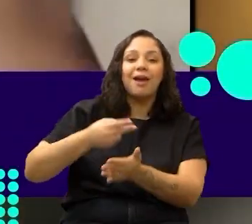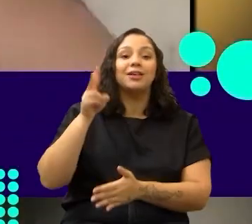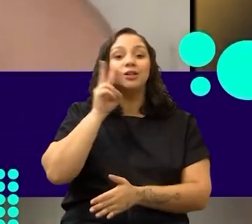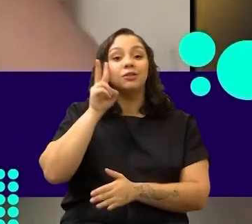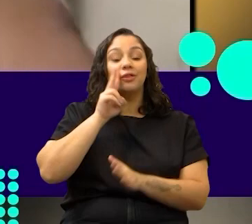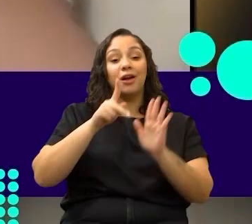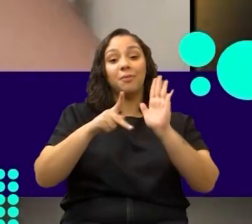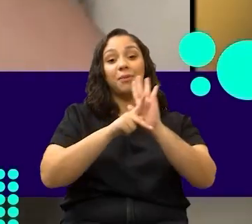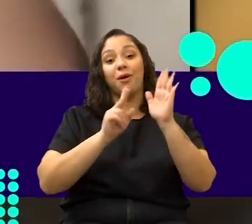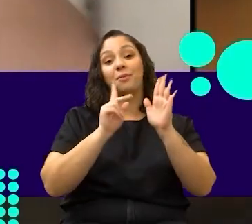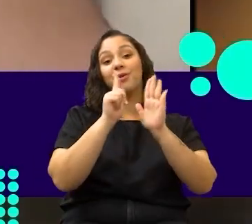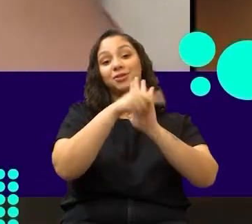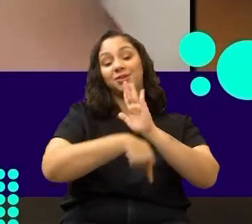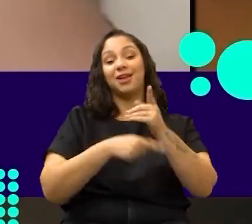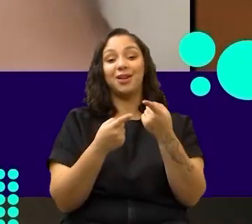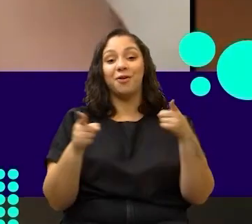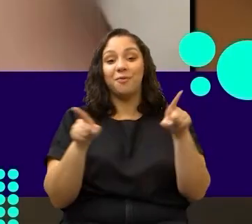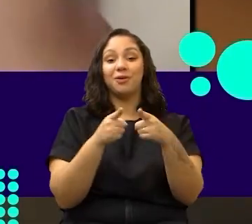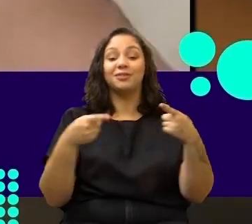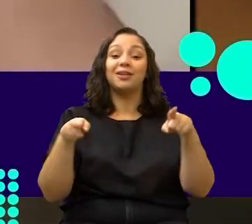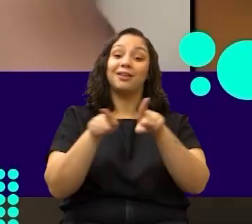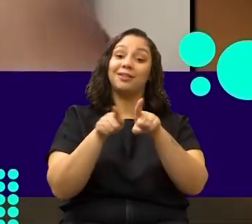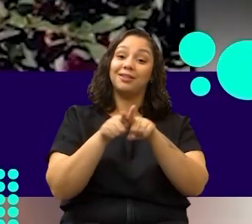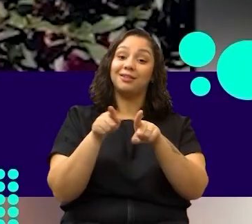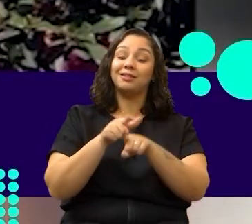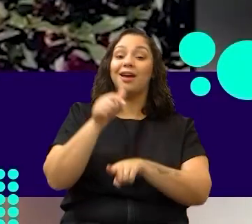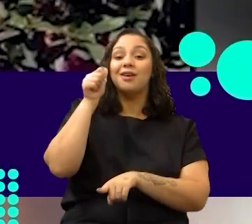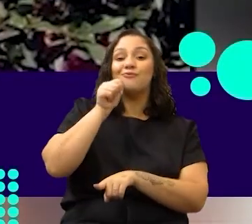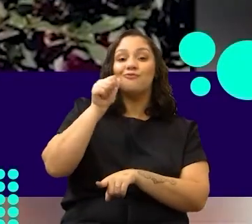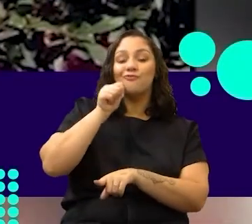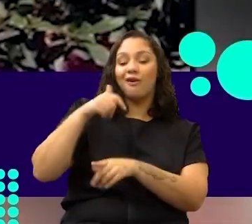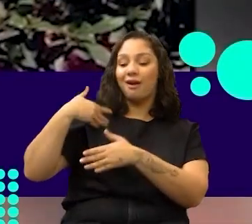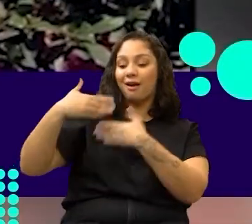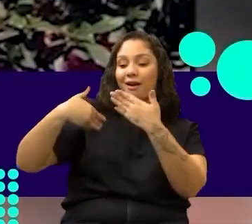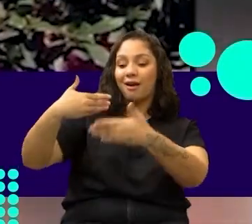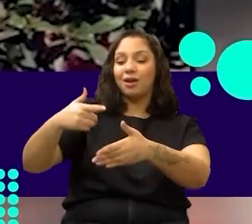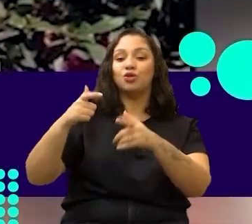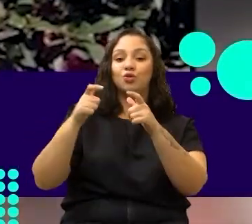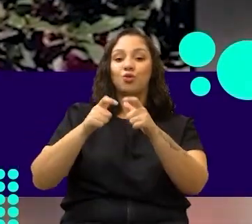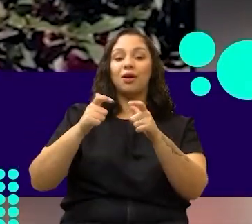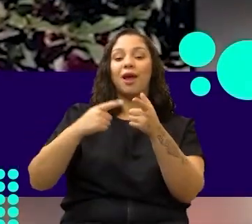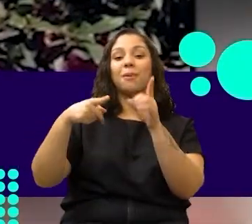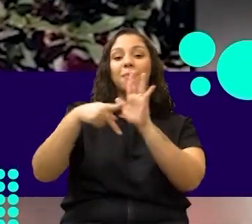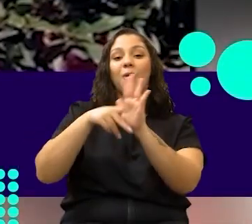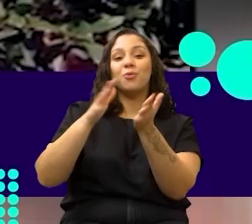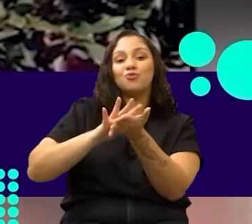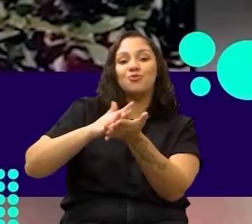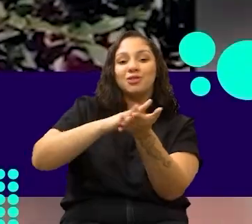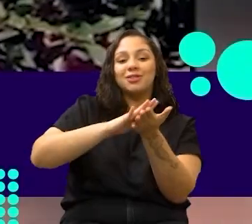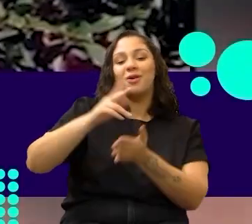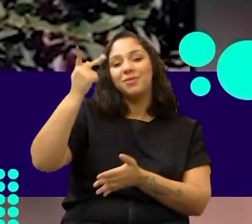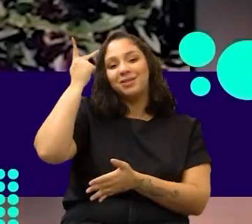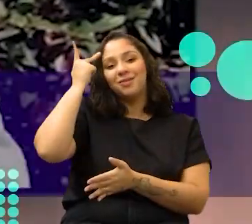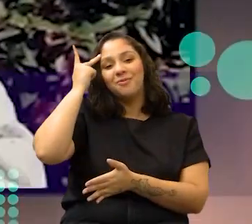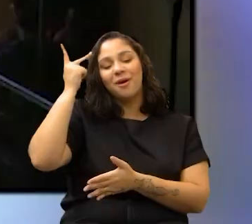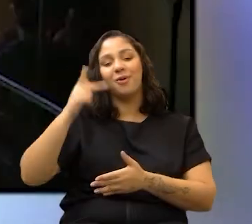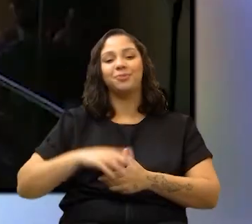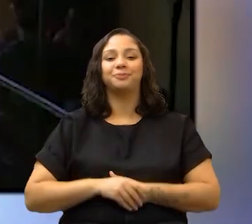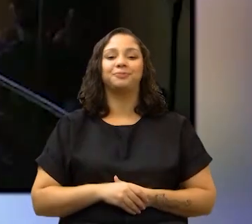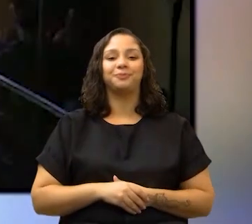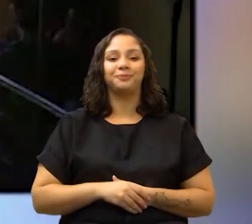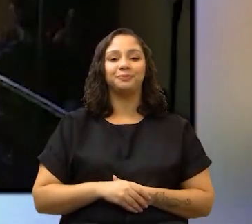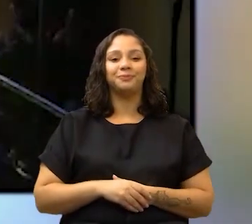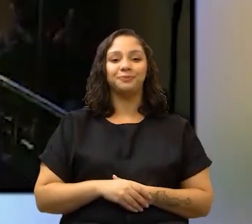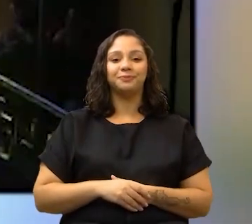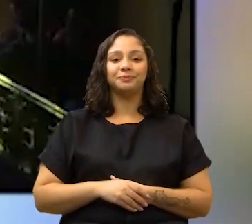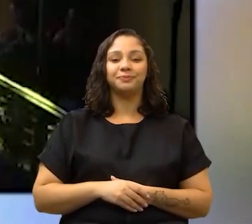imortais na história do gênero e na trajetória das musicistas por espaços cativos do samba em São Paulo.